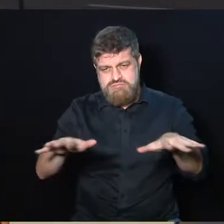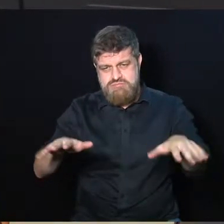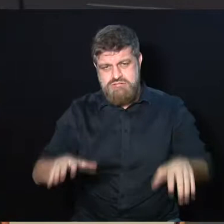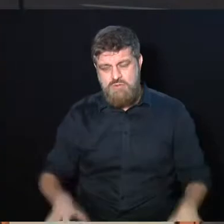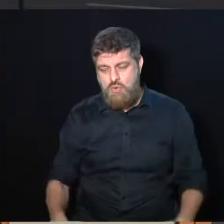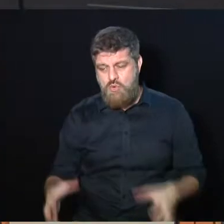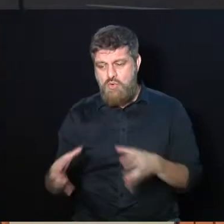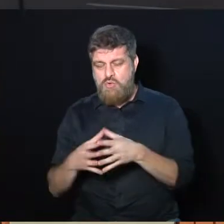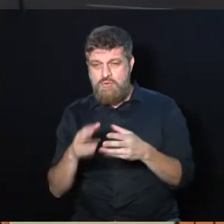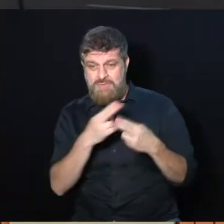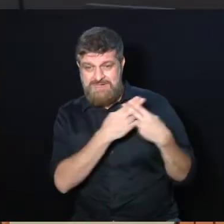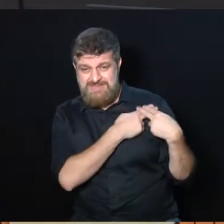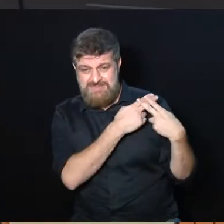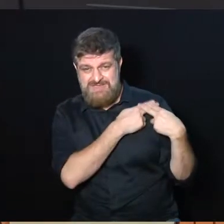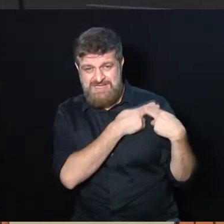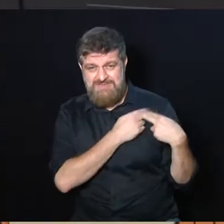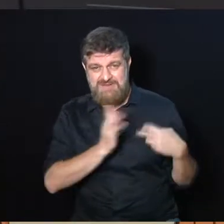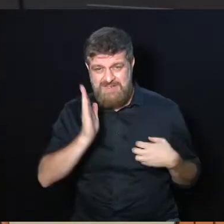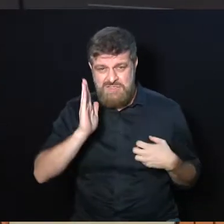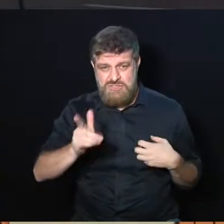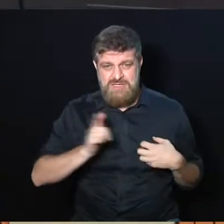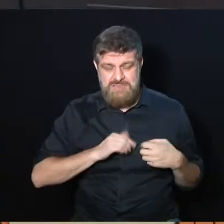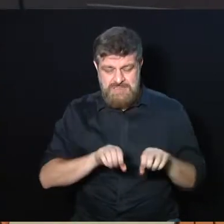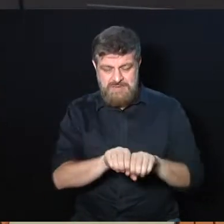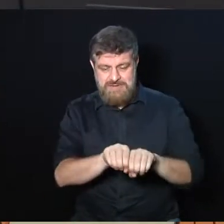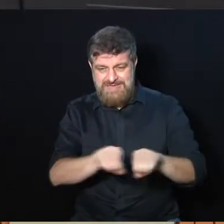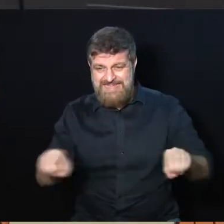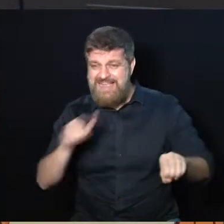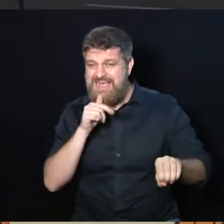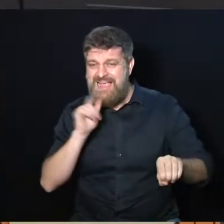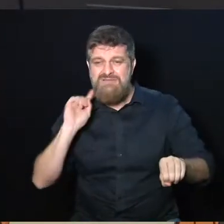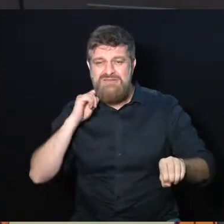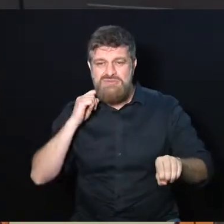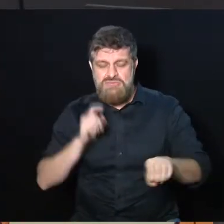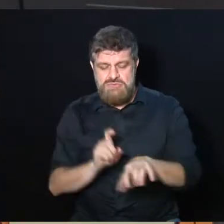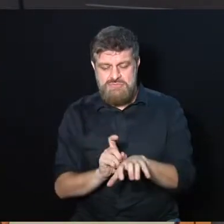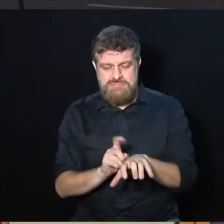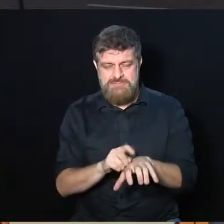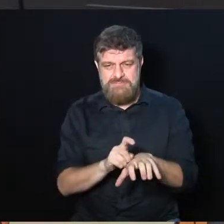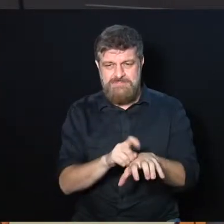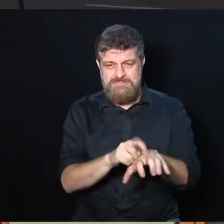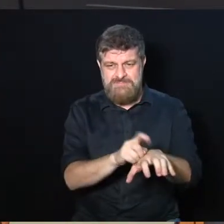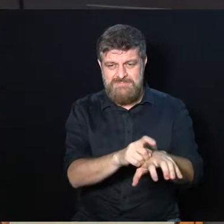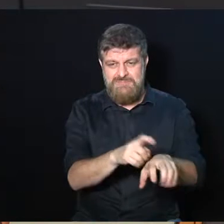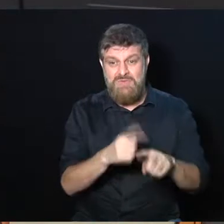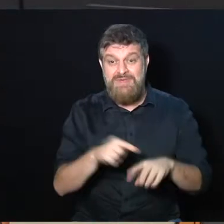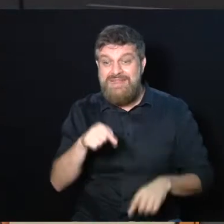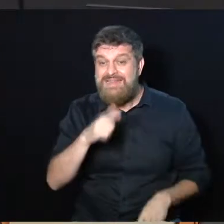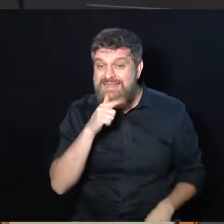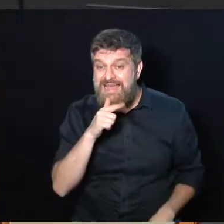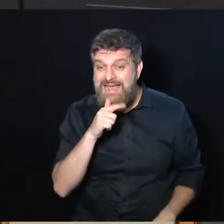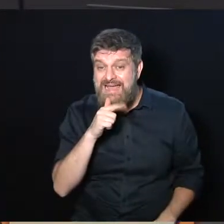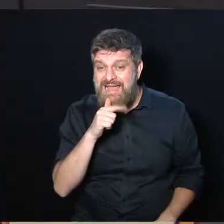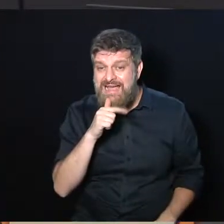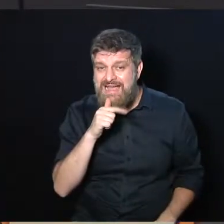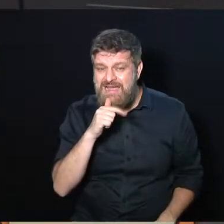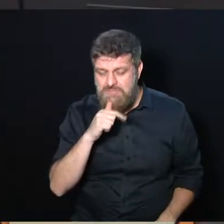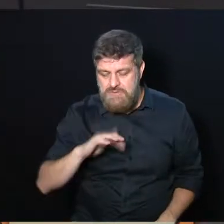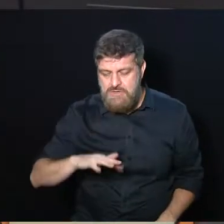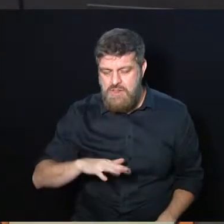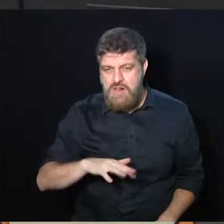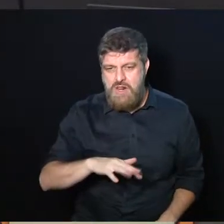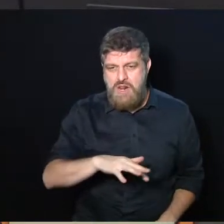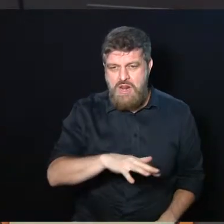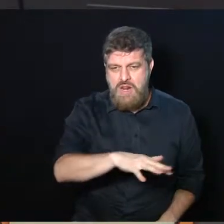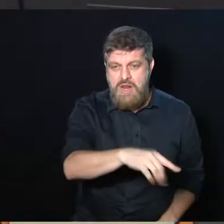de Campinas mostrou, ele acompanha a rede de esgoto. E acompanha a rede de esgoto principalmente por causa do fluxo d'água, que é, para a